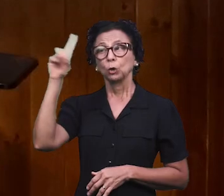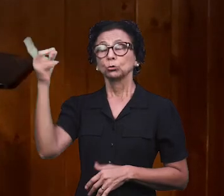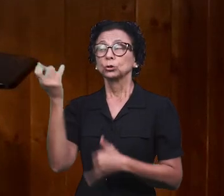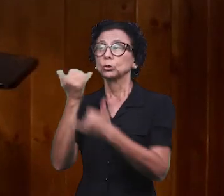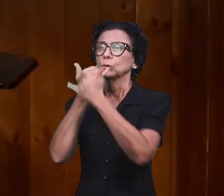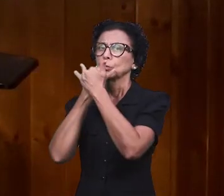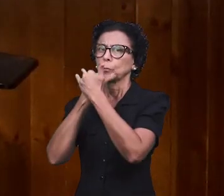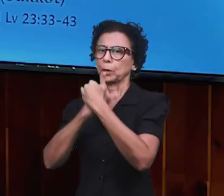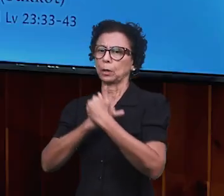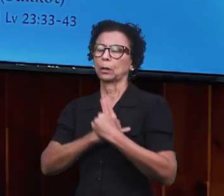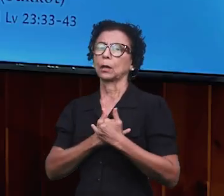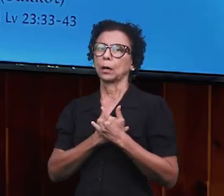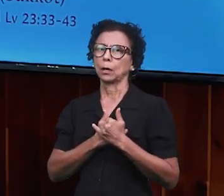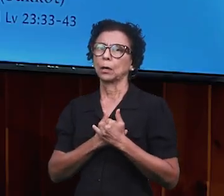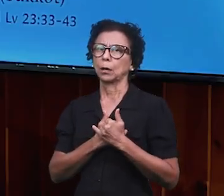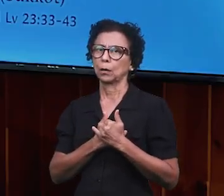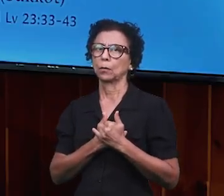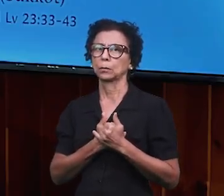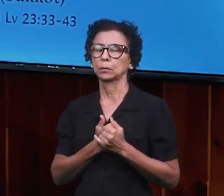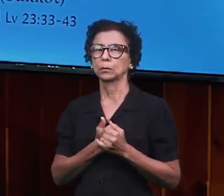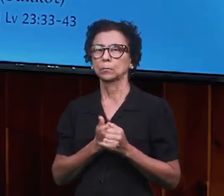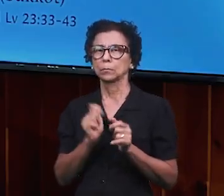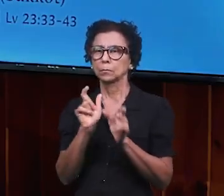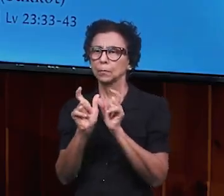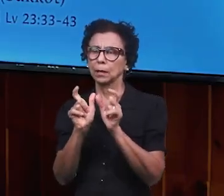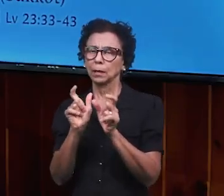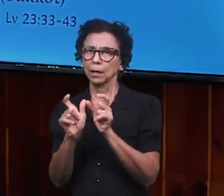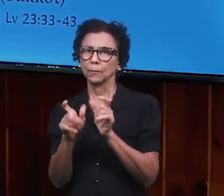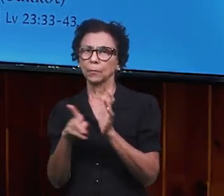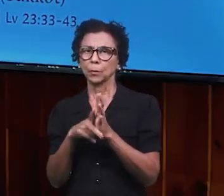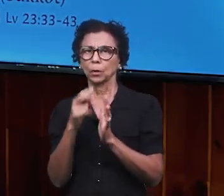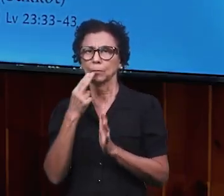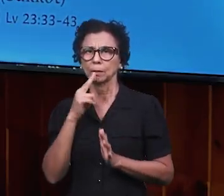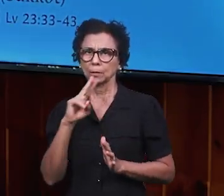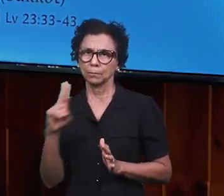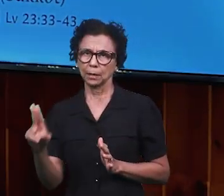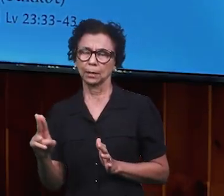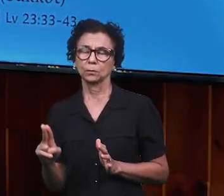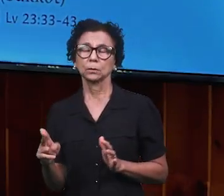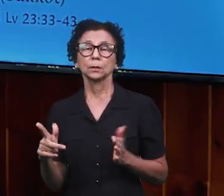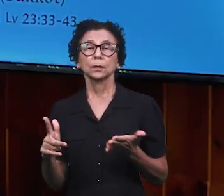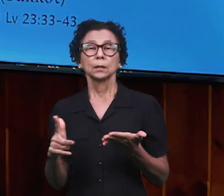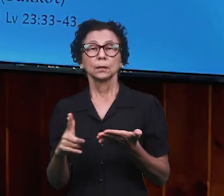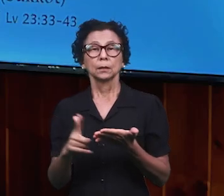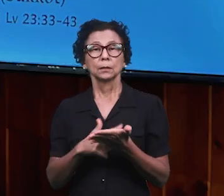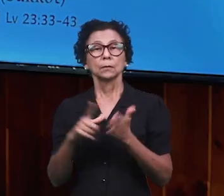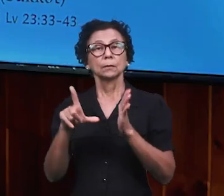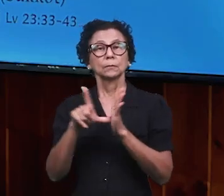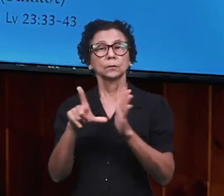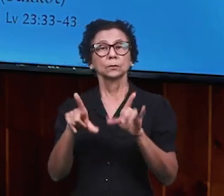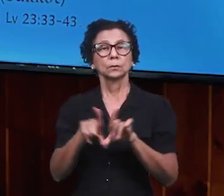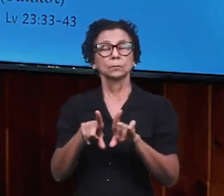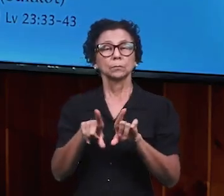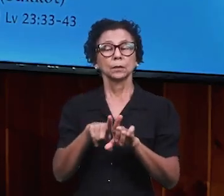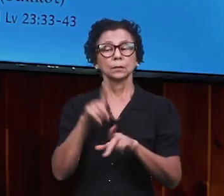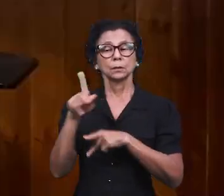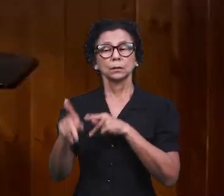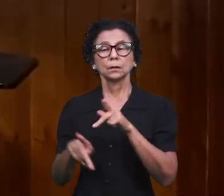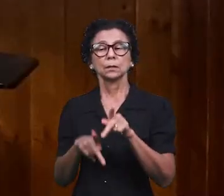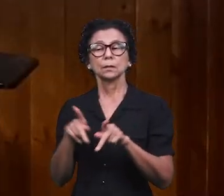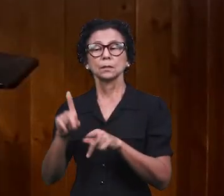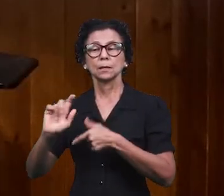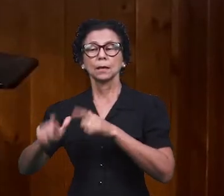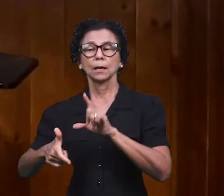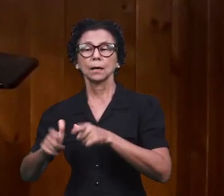Kippur, está explicitado aqui em Levítico também, e marca para o povo de Israel